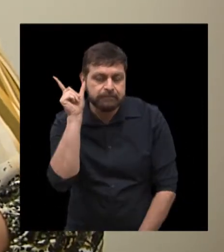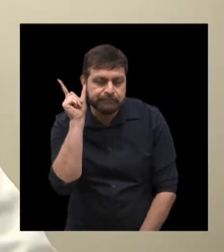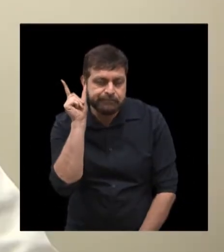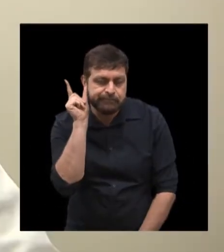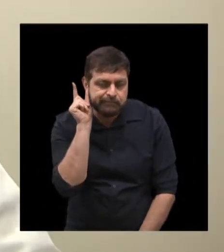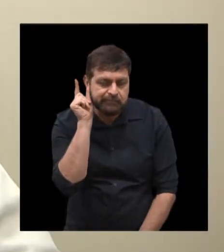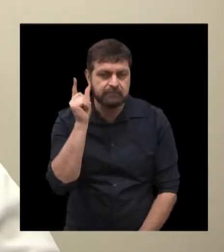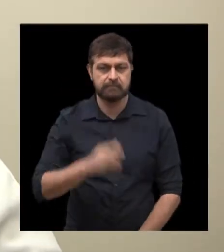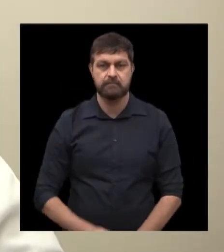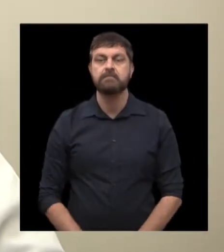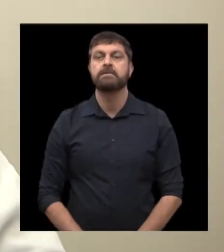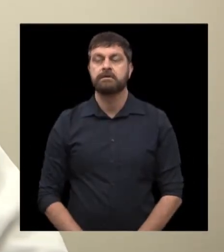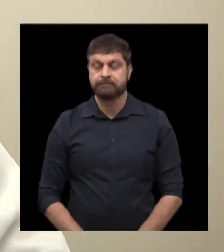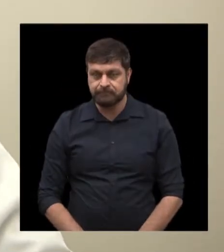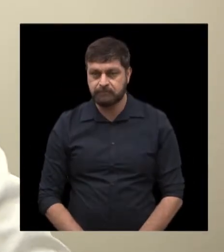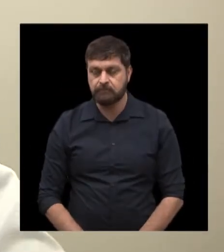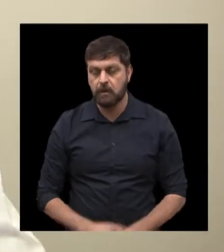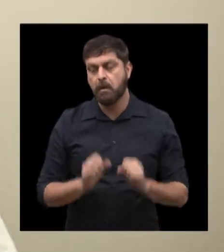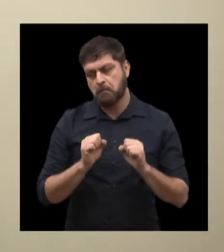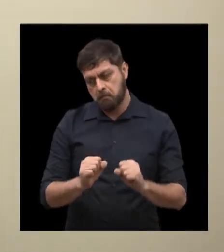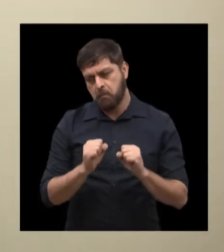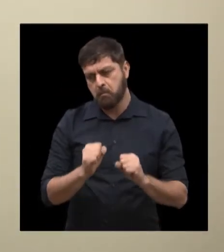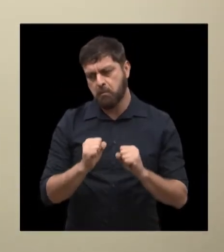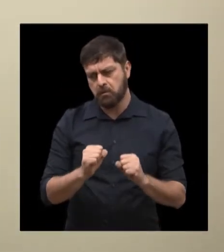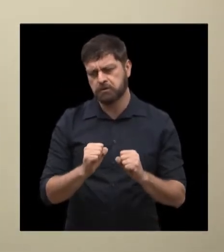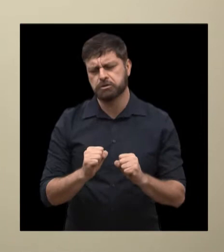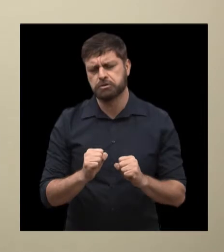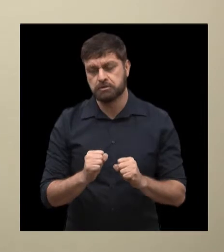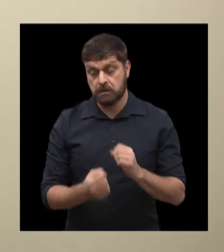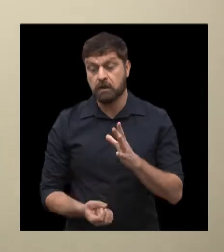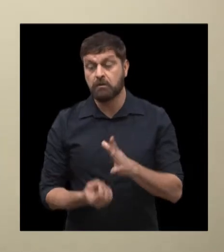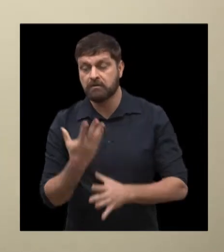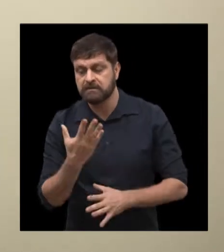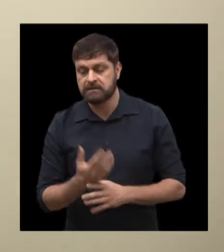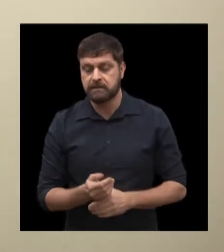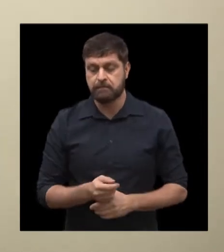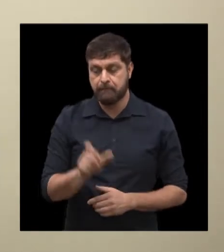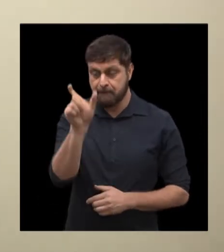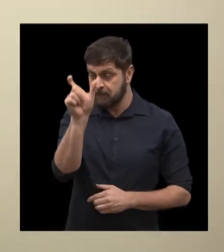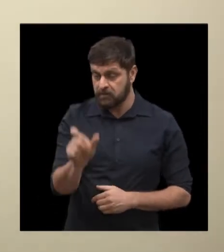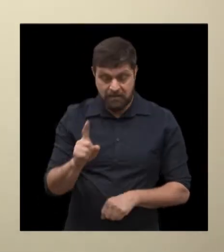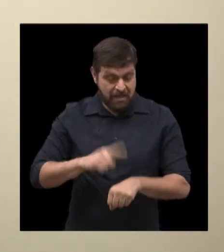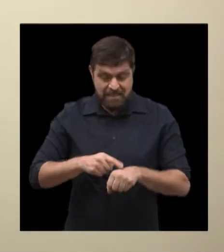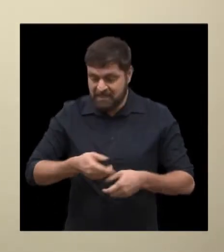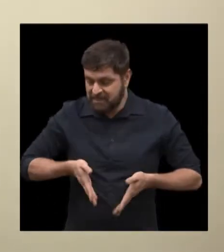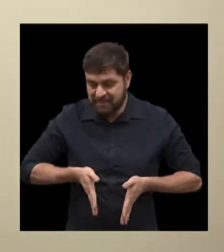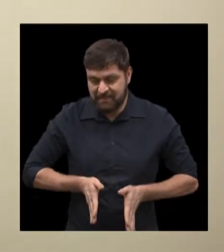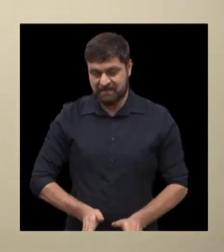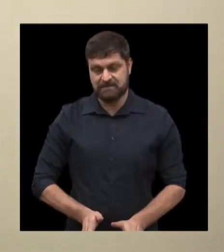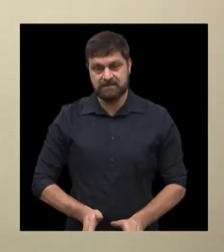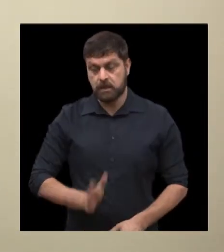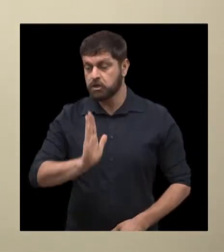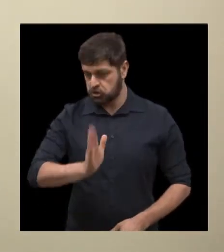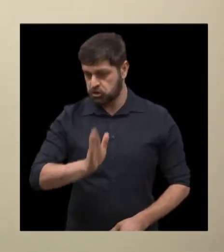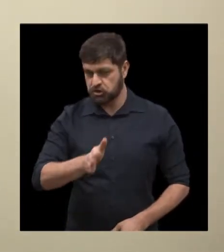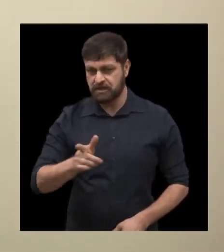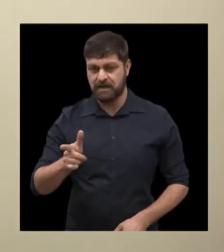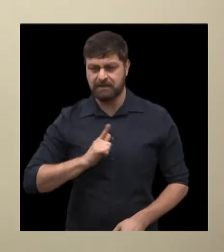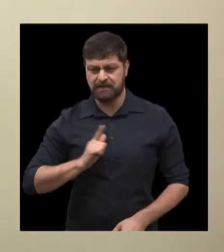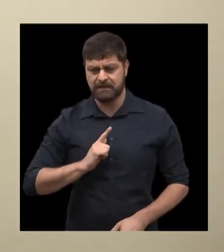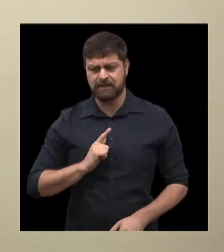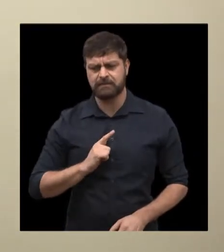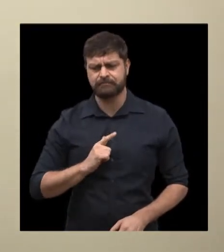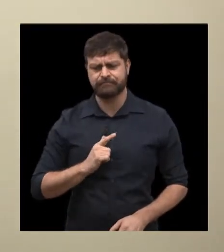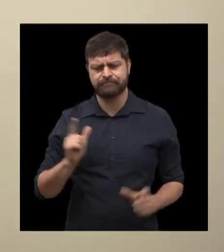auditiva? A perda auditiva ela pode acometer o paciente desde o nascimento. Hoje em dia tem